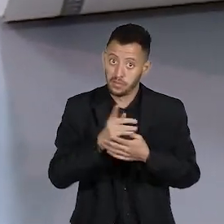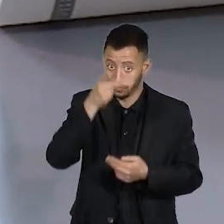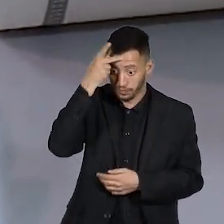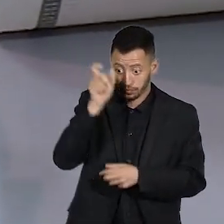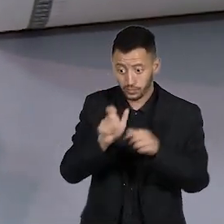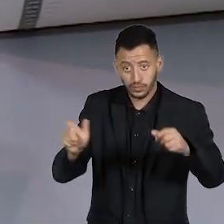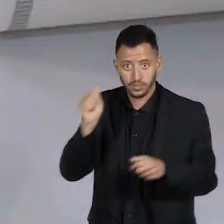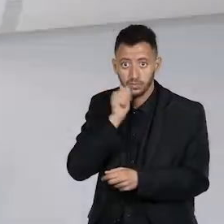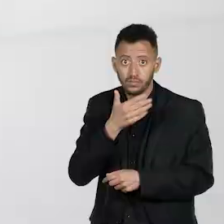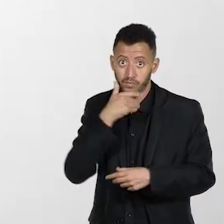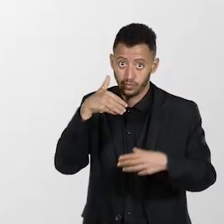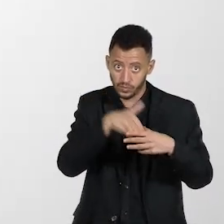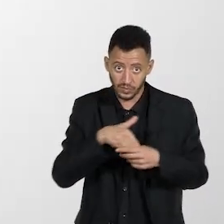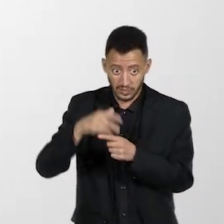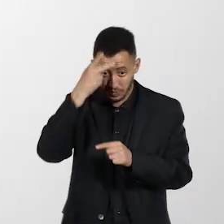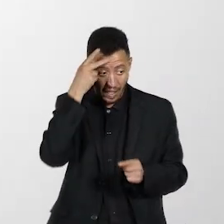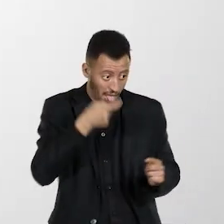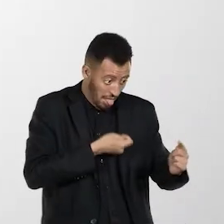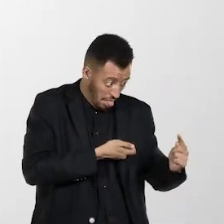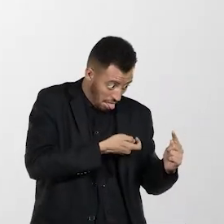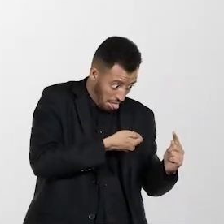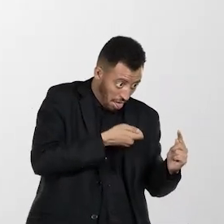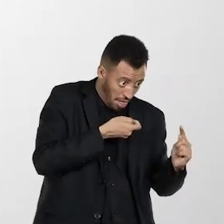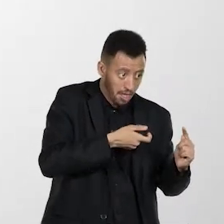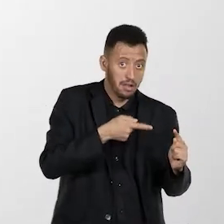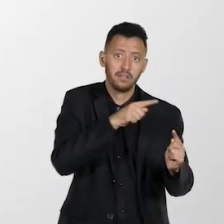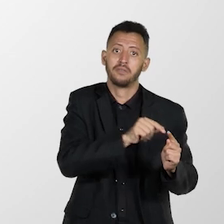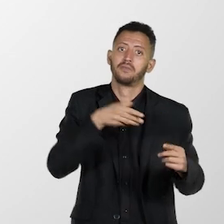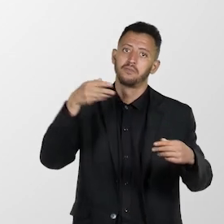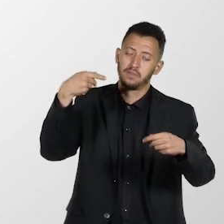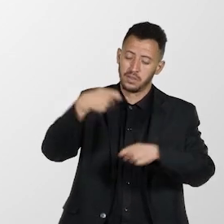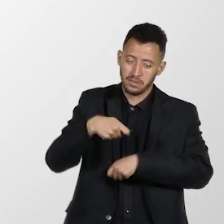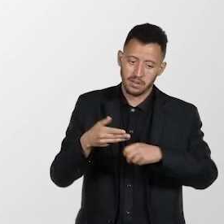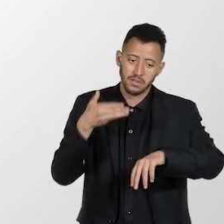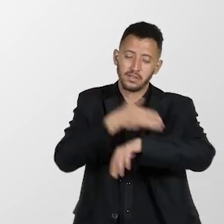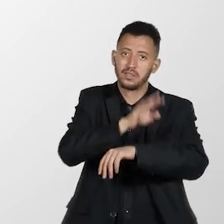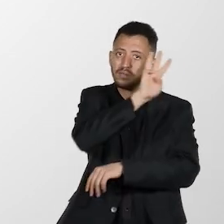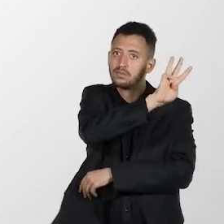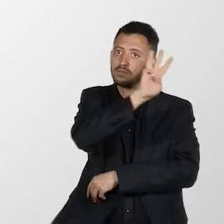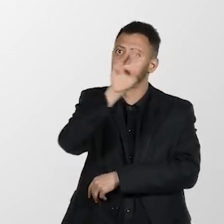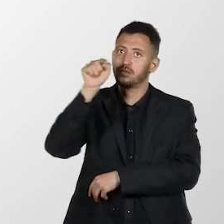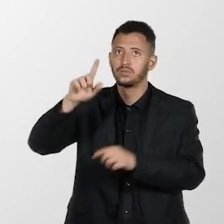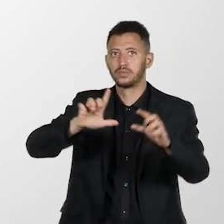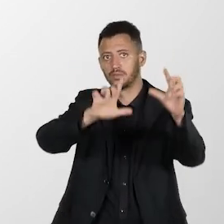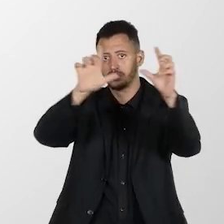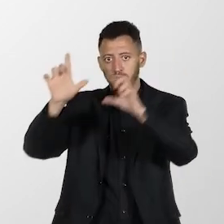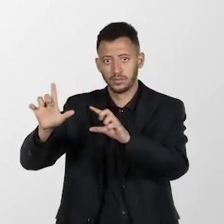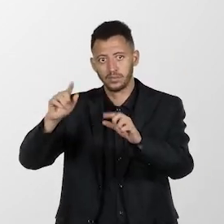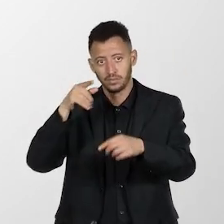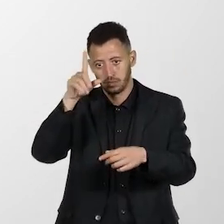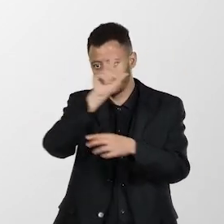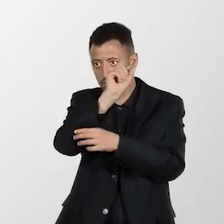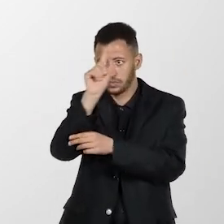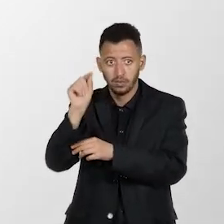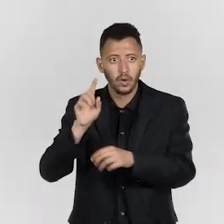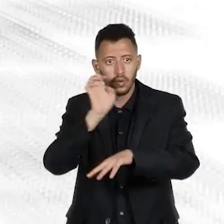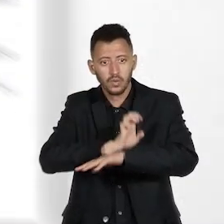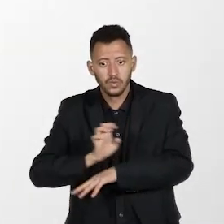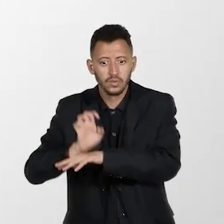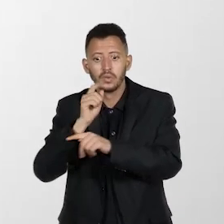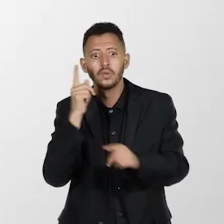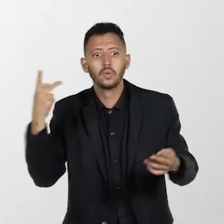no site do MPT. Caso você, eleitora ou eleitor, seja assediado, acesse o endereço que aparece aqui na sua